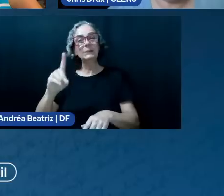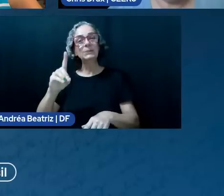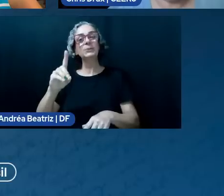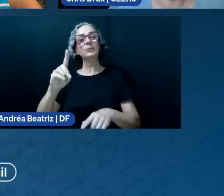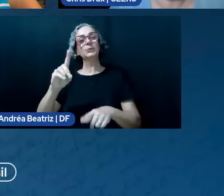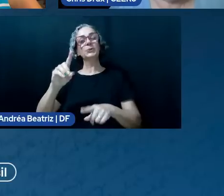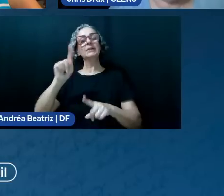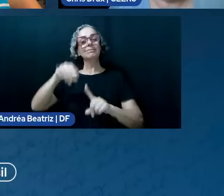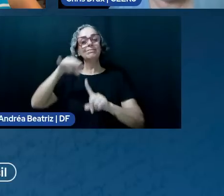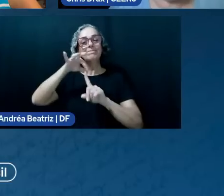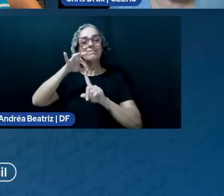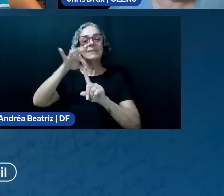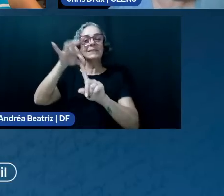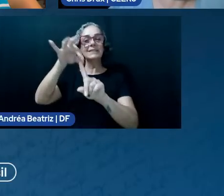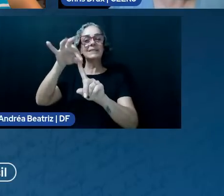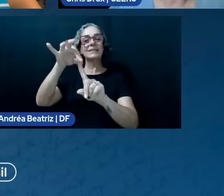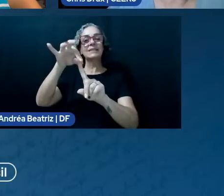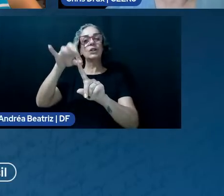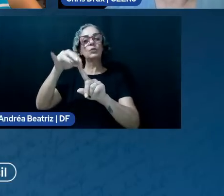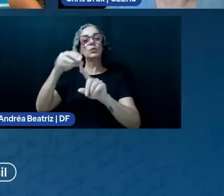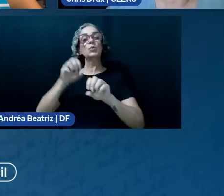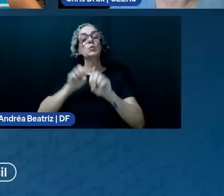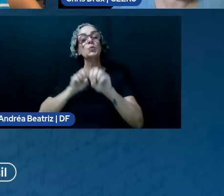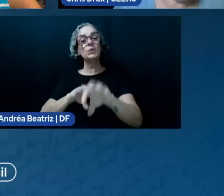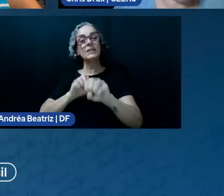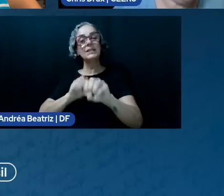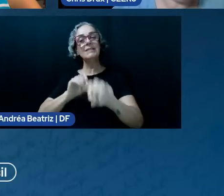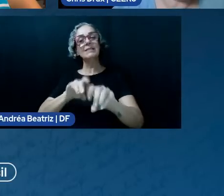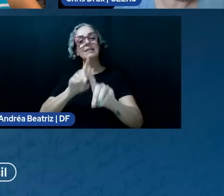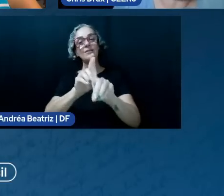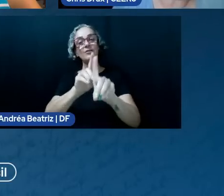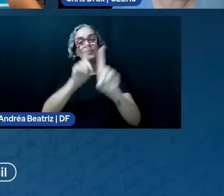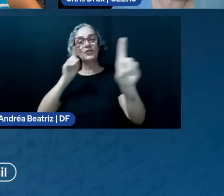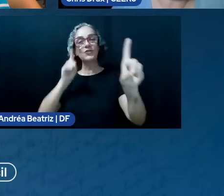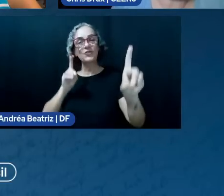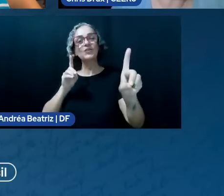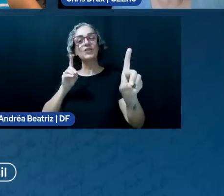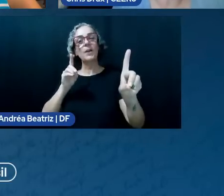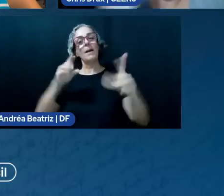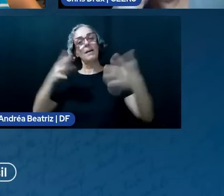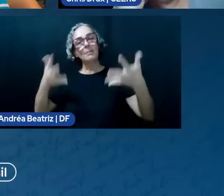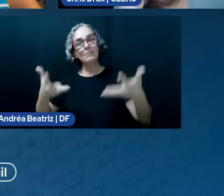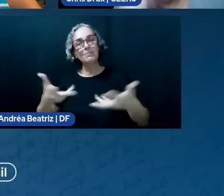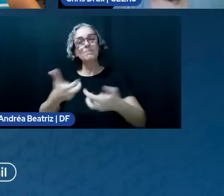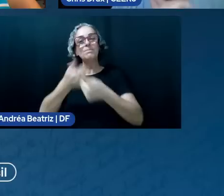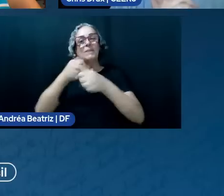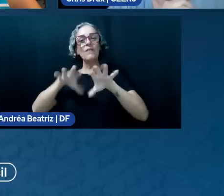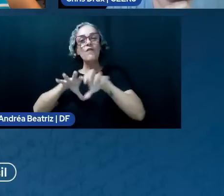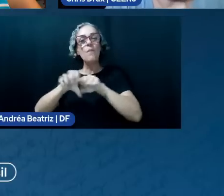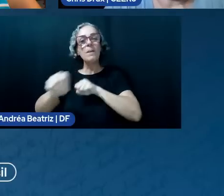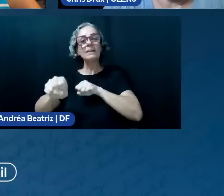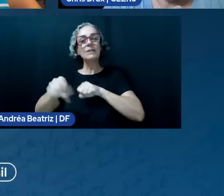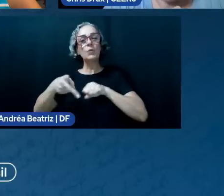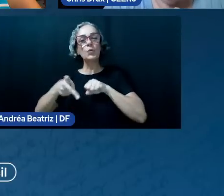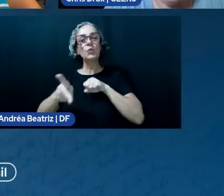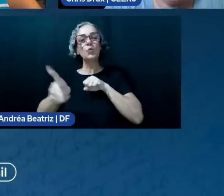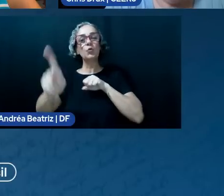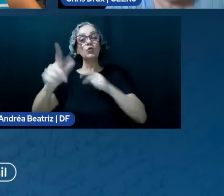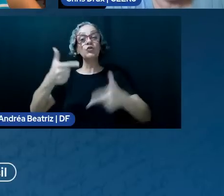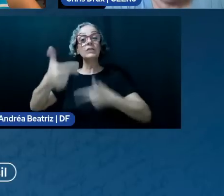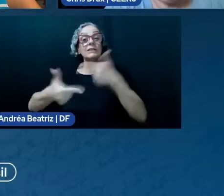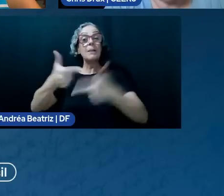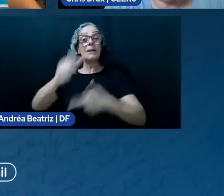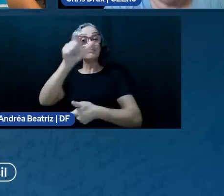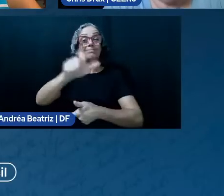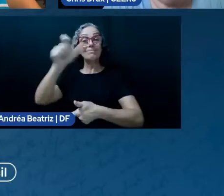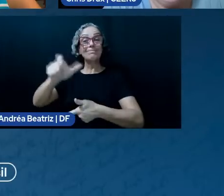facilitadora do ensino à distância para aprimoramento e formação continuada de trabalhadores